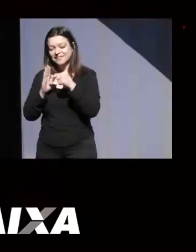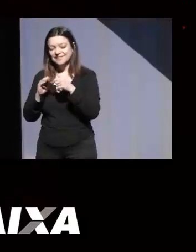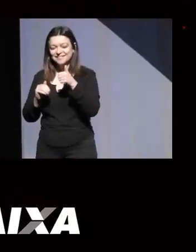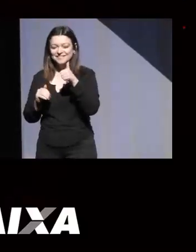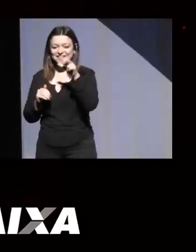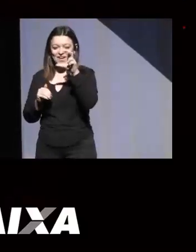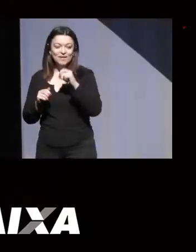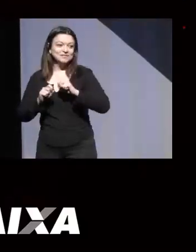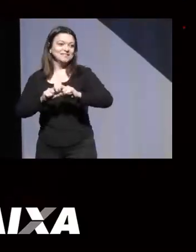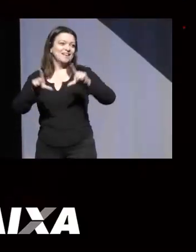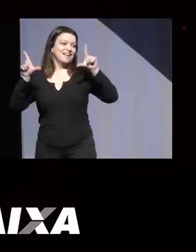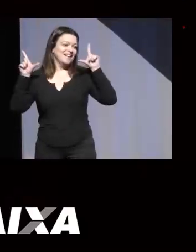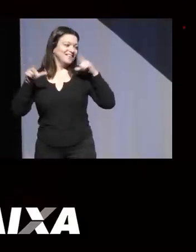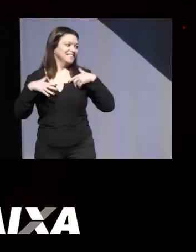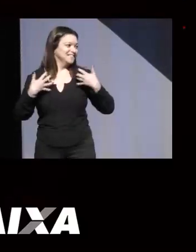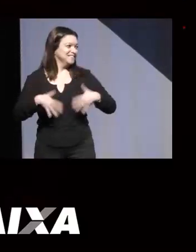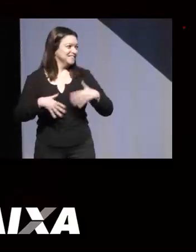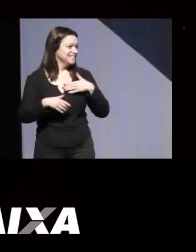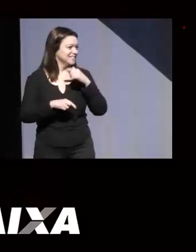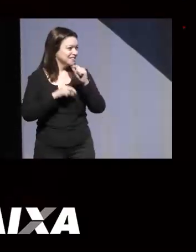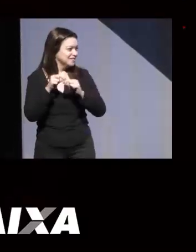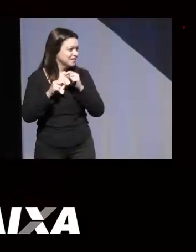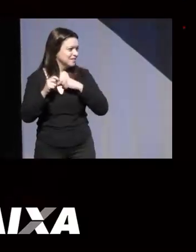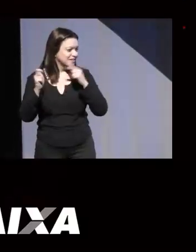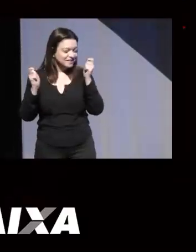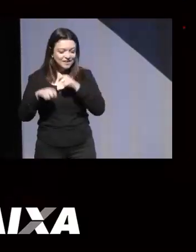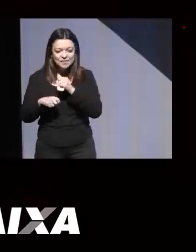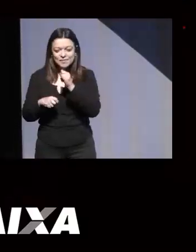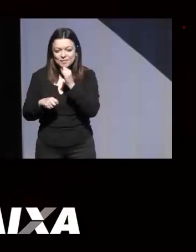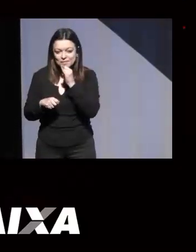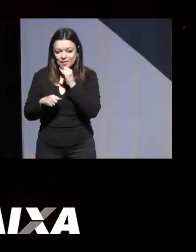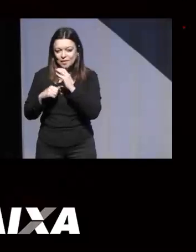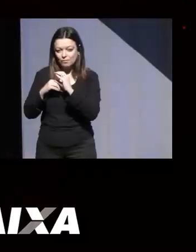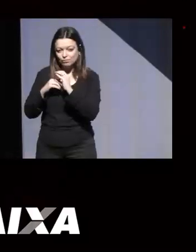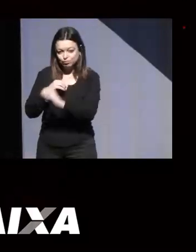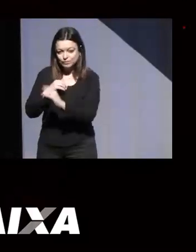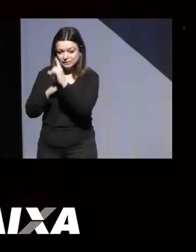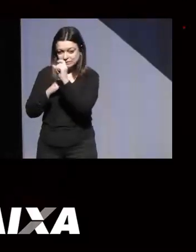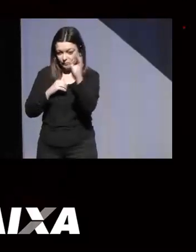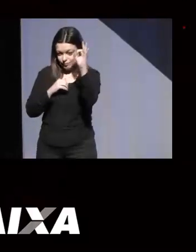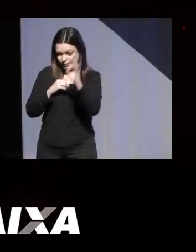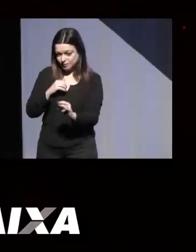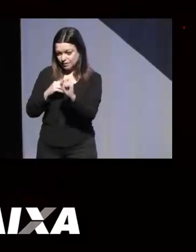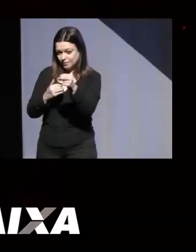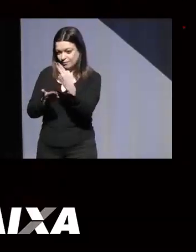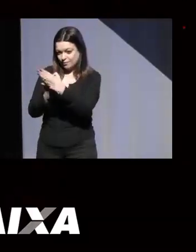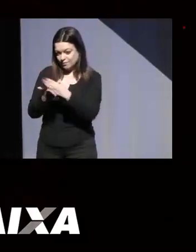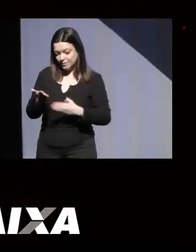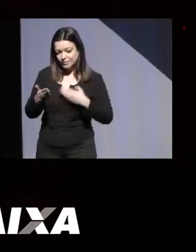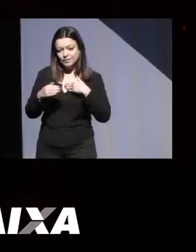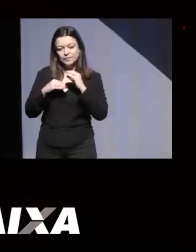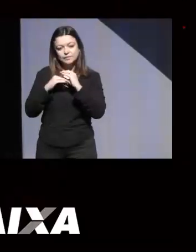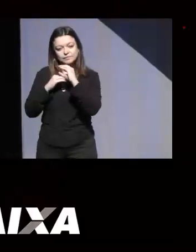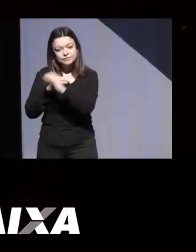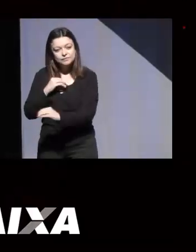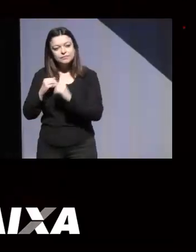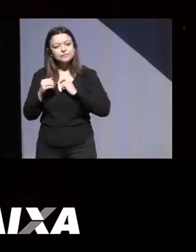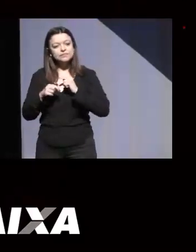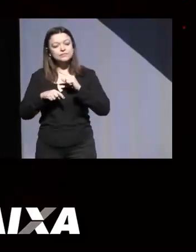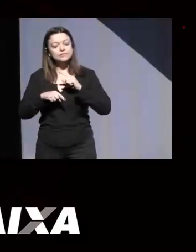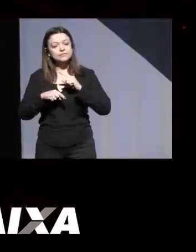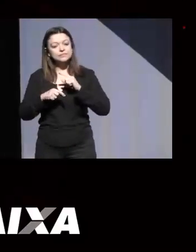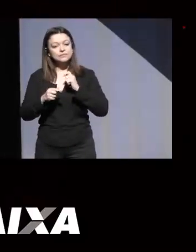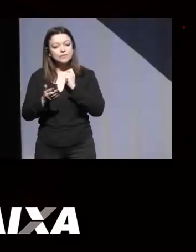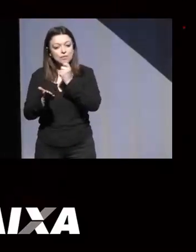a devolução total ou parcial às famílias de baixa renda do imposto incidente sobre suas aquisições, bens